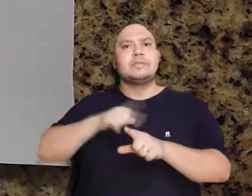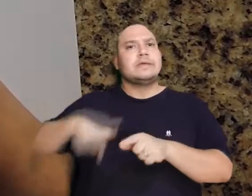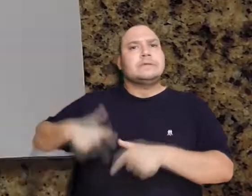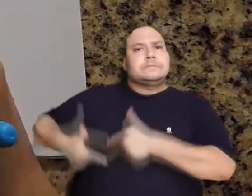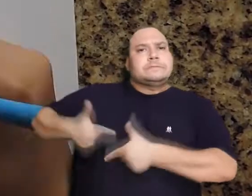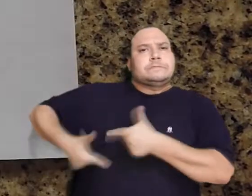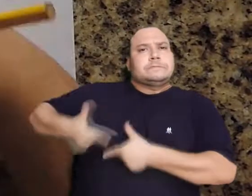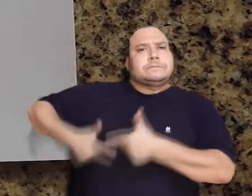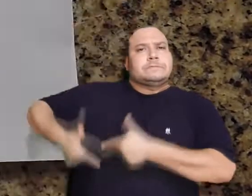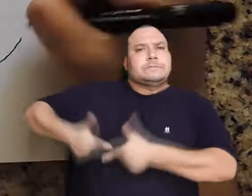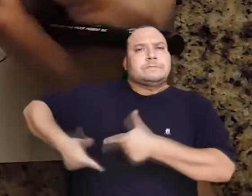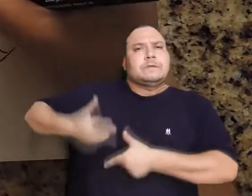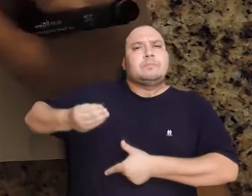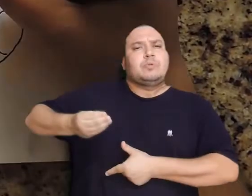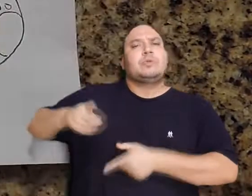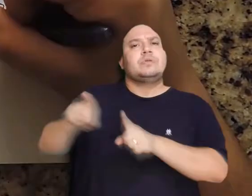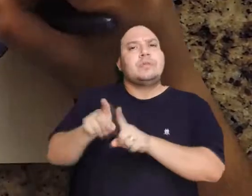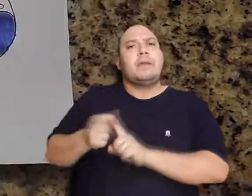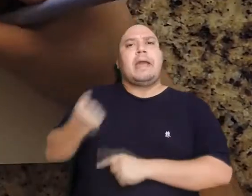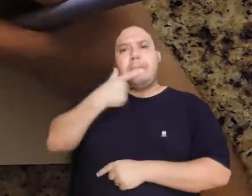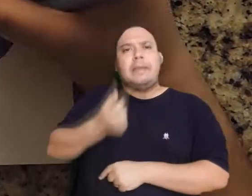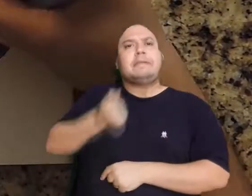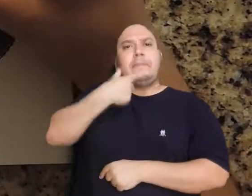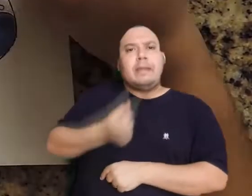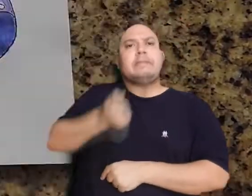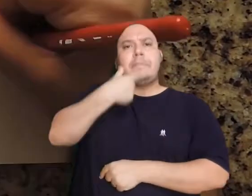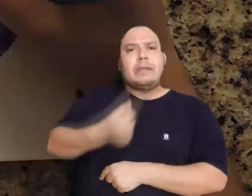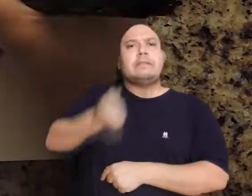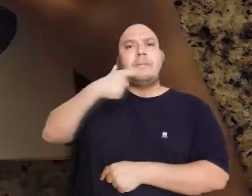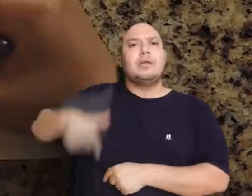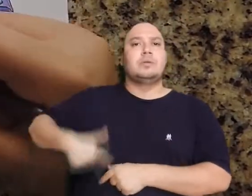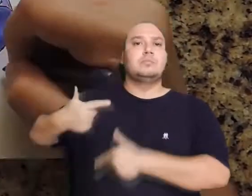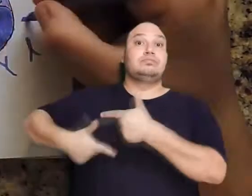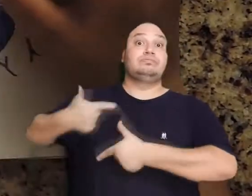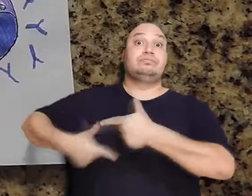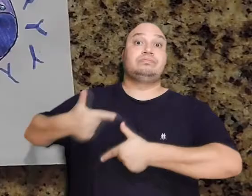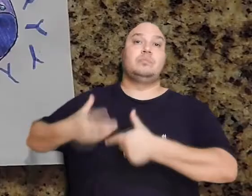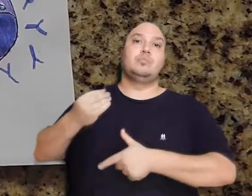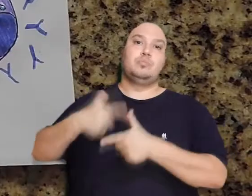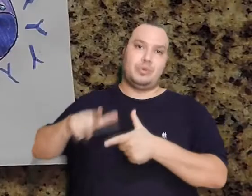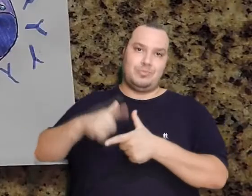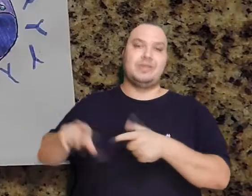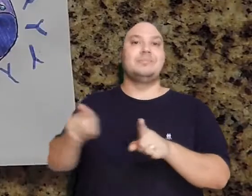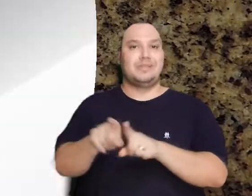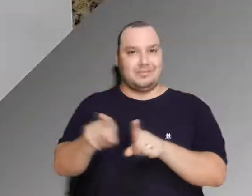exigido devido à administração de muitas drogas para conter a doença.